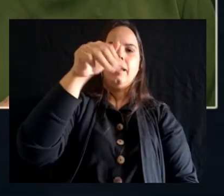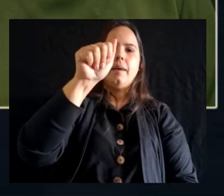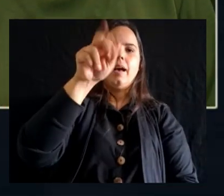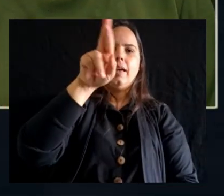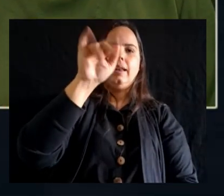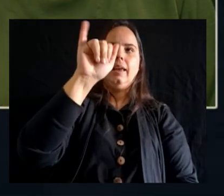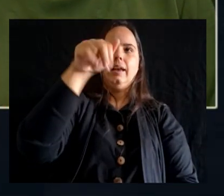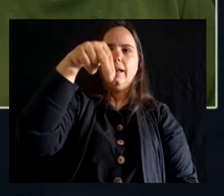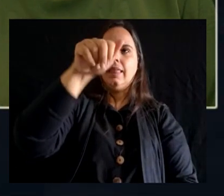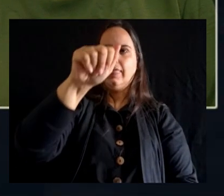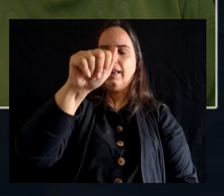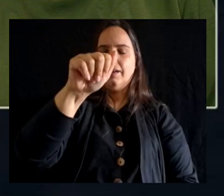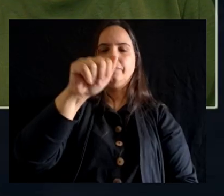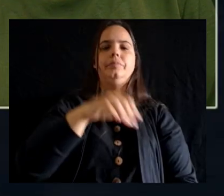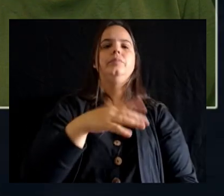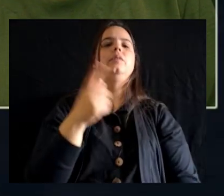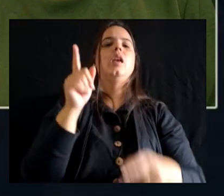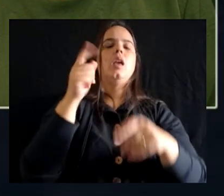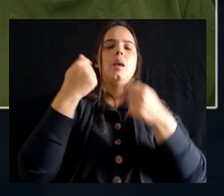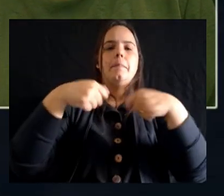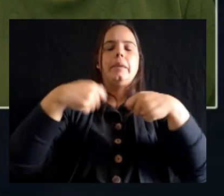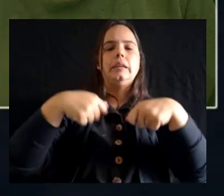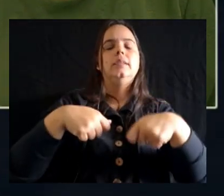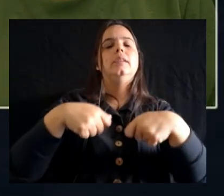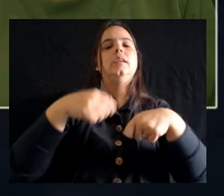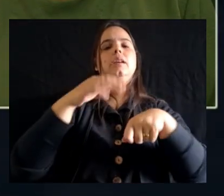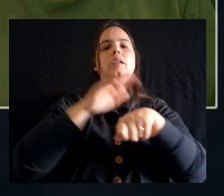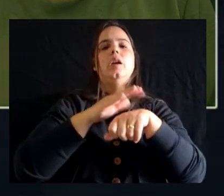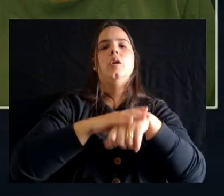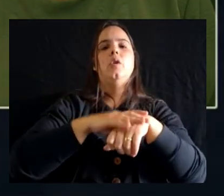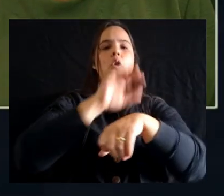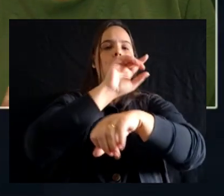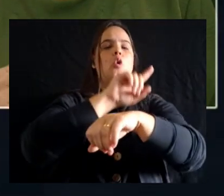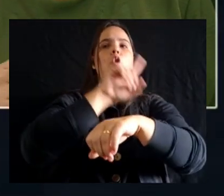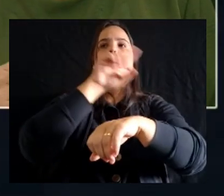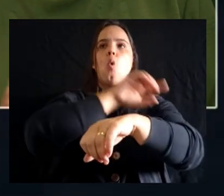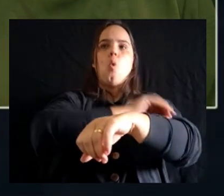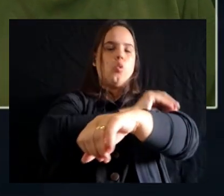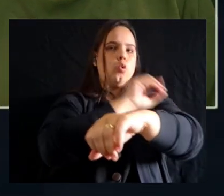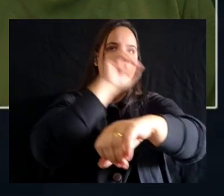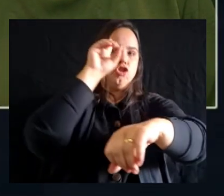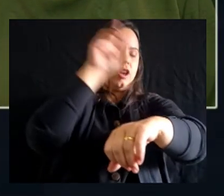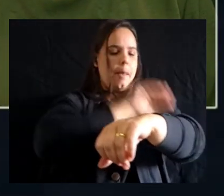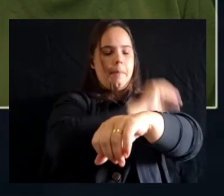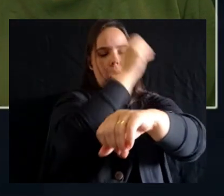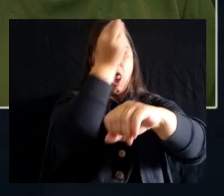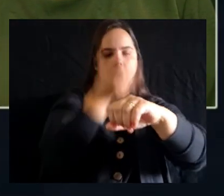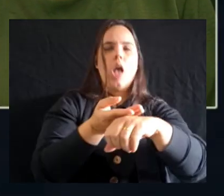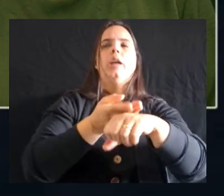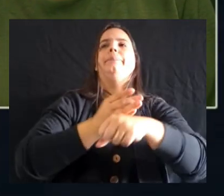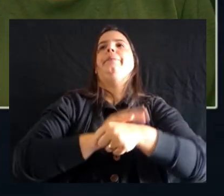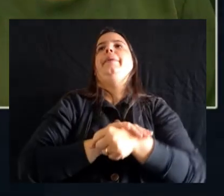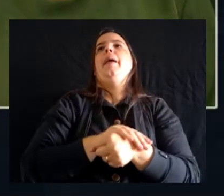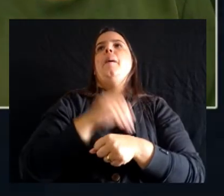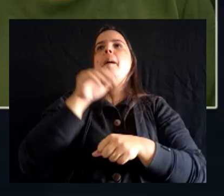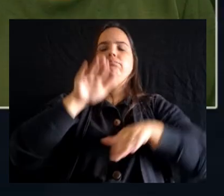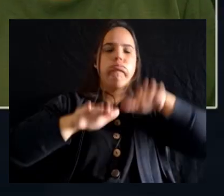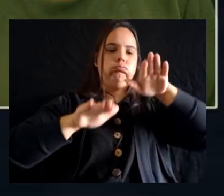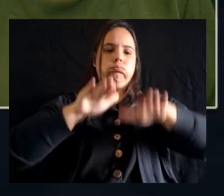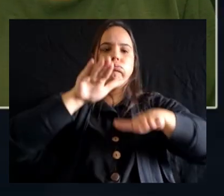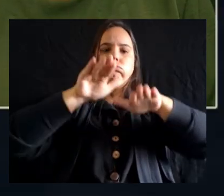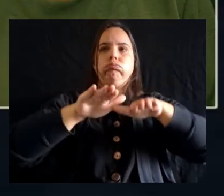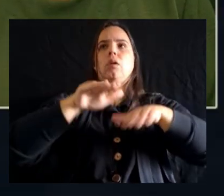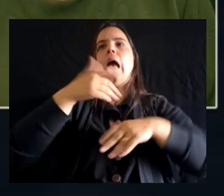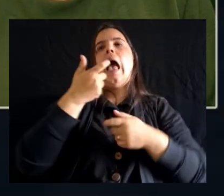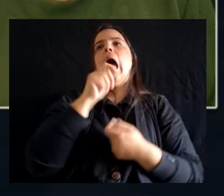A necessidade de ter o dia inteiro sob controle, né? Passos, água. Esconde um medo profundo de lidar